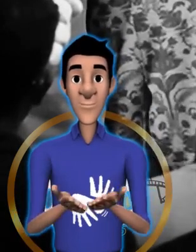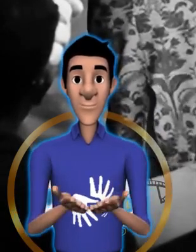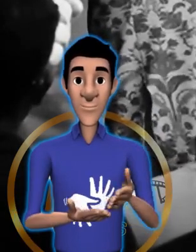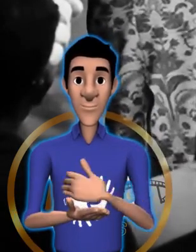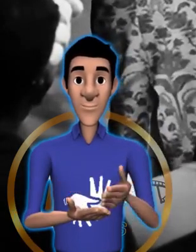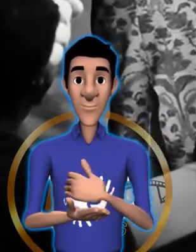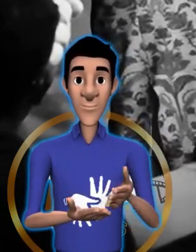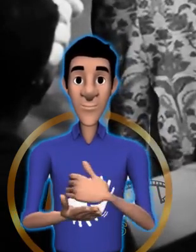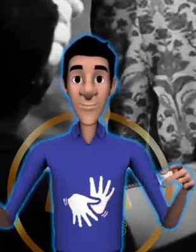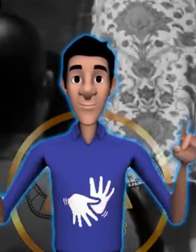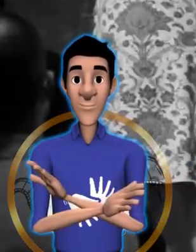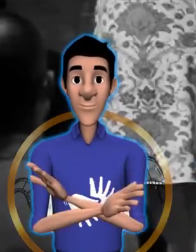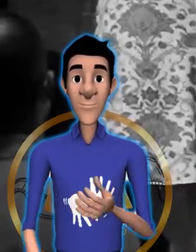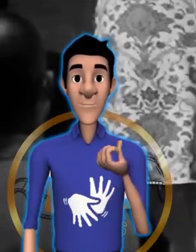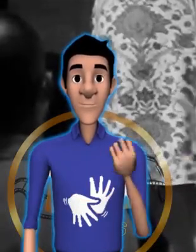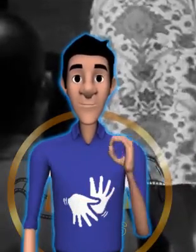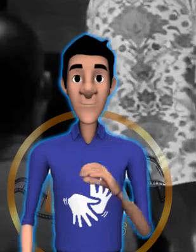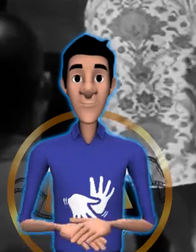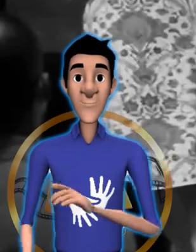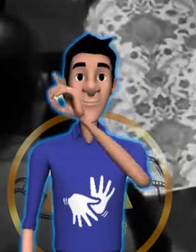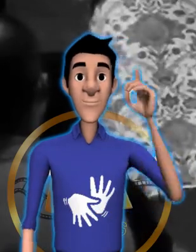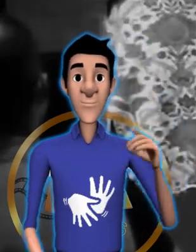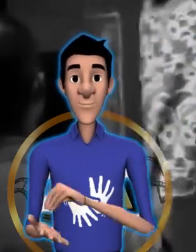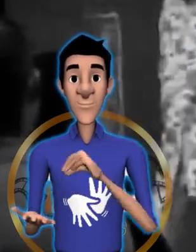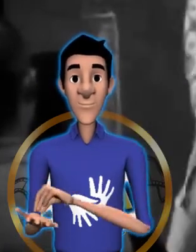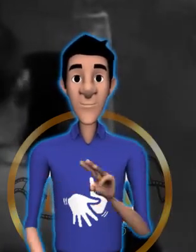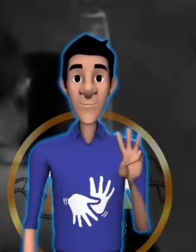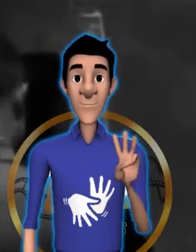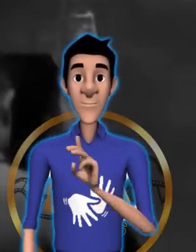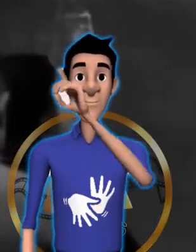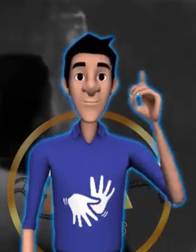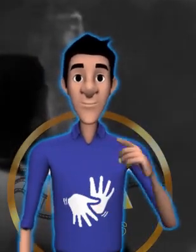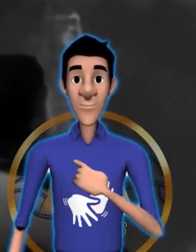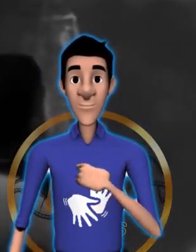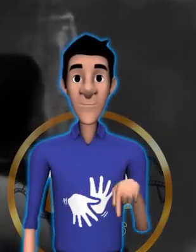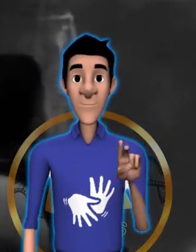com vontade de ficar na cama. Mas eu tô aqui. Parabéns.